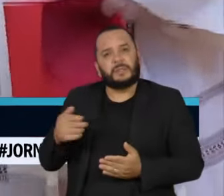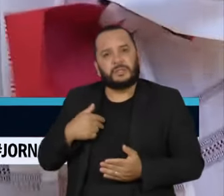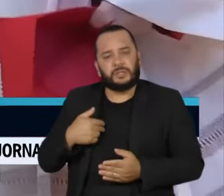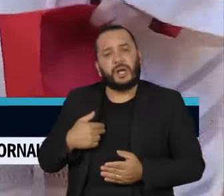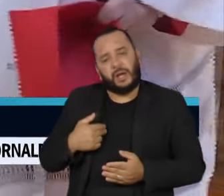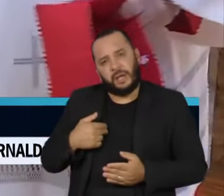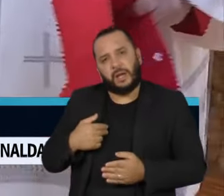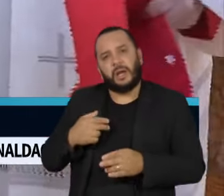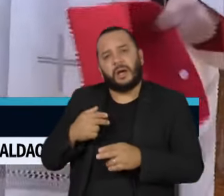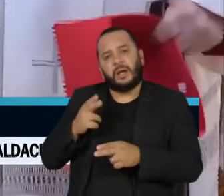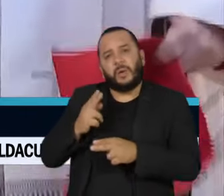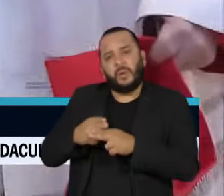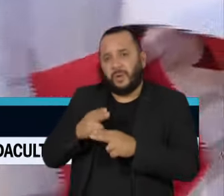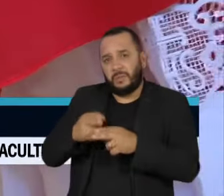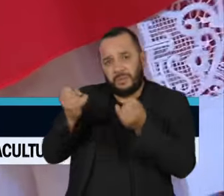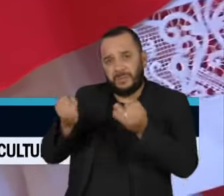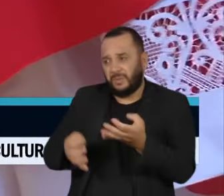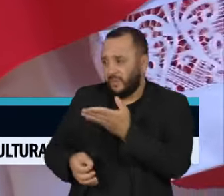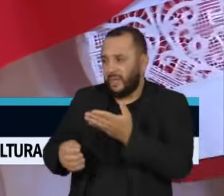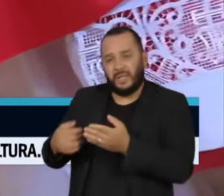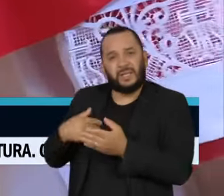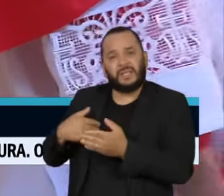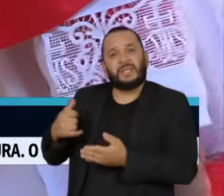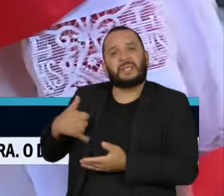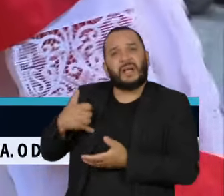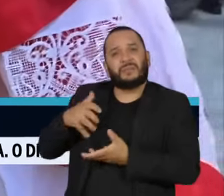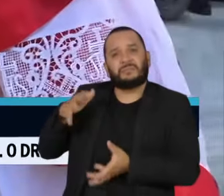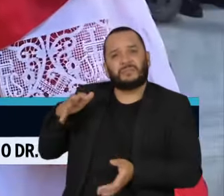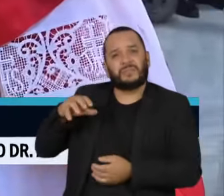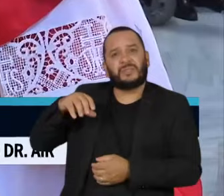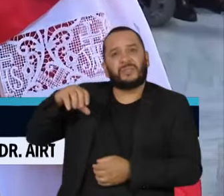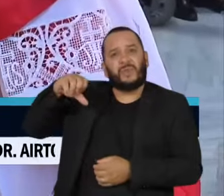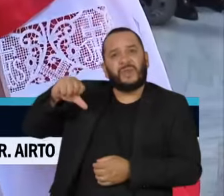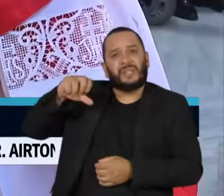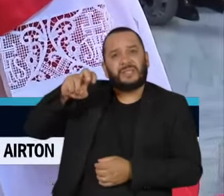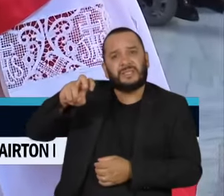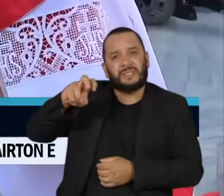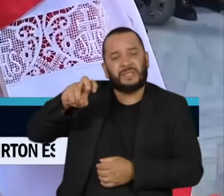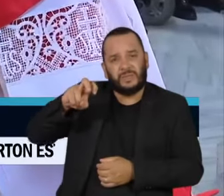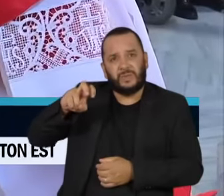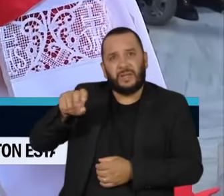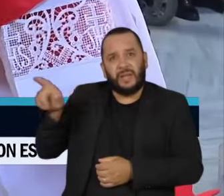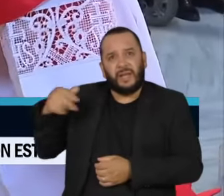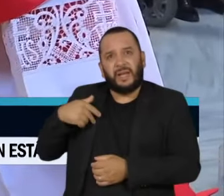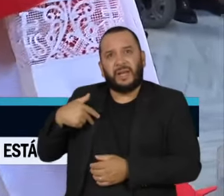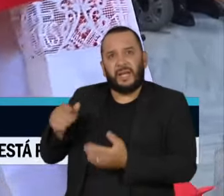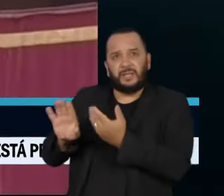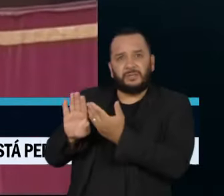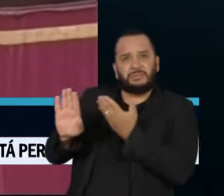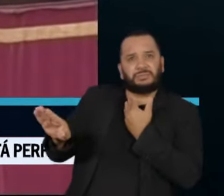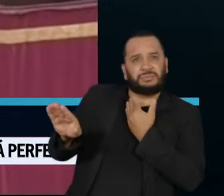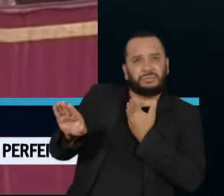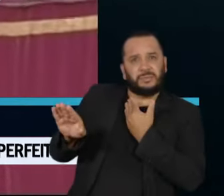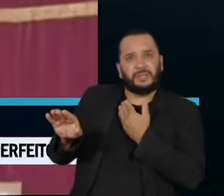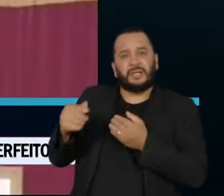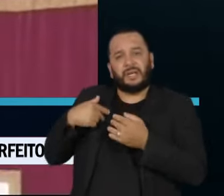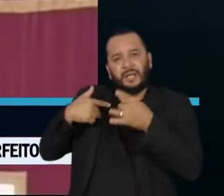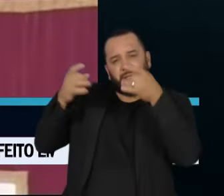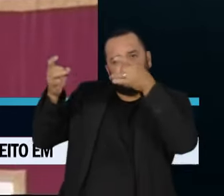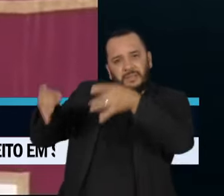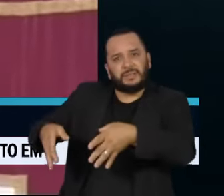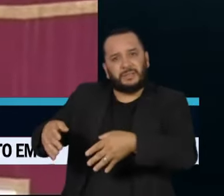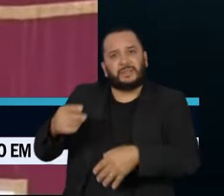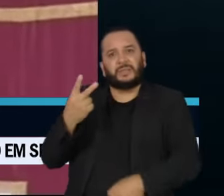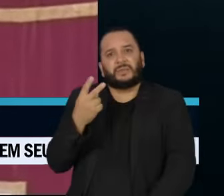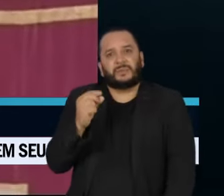idade avançada. Bento XVI tem 95 anos e vive recluso desde a sua renúncia em 2013. Em 600